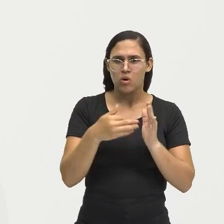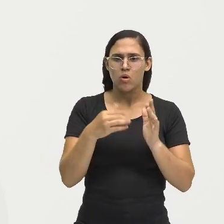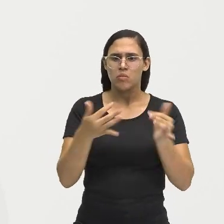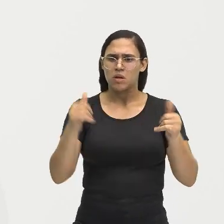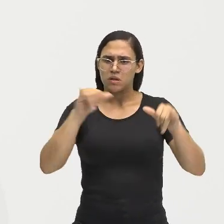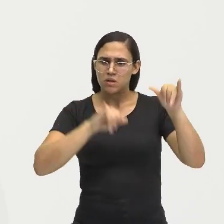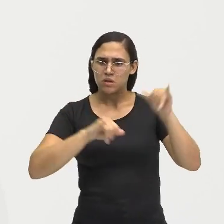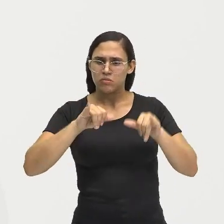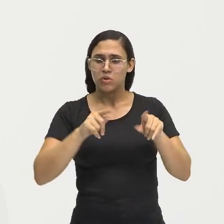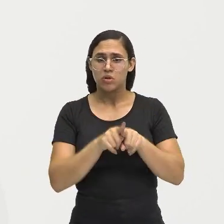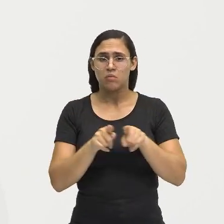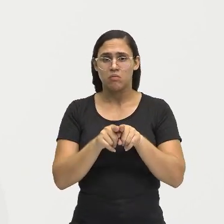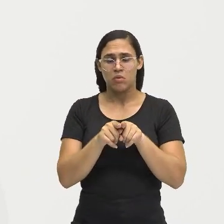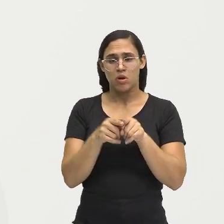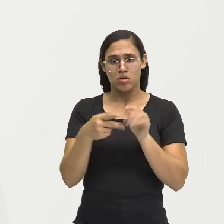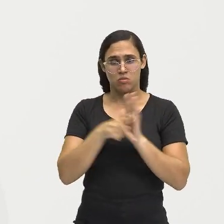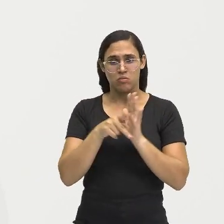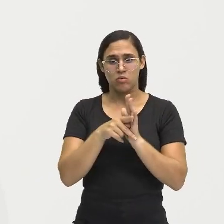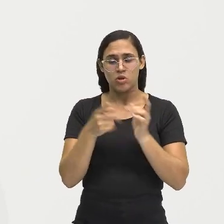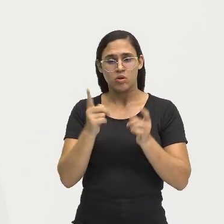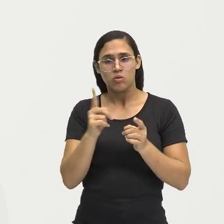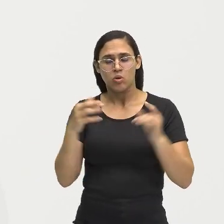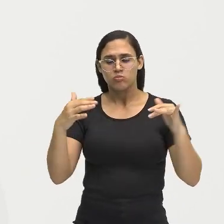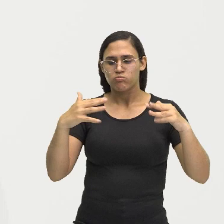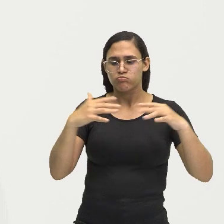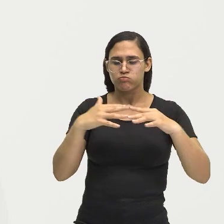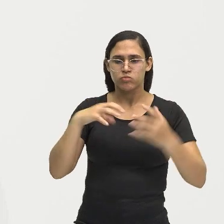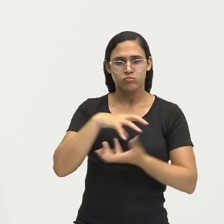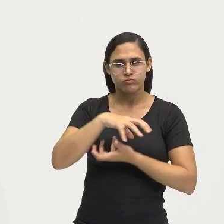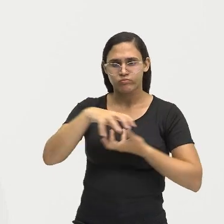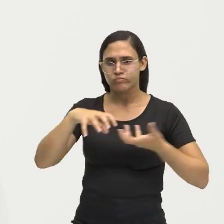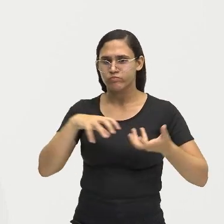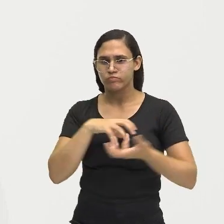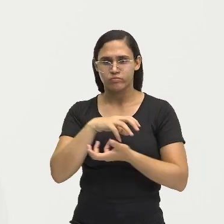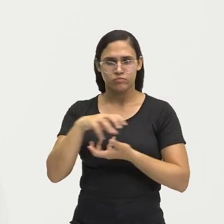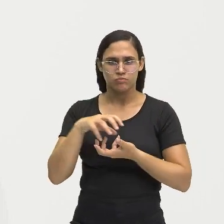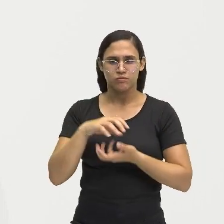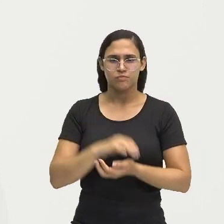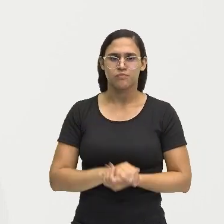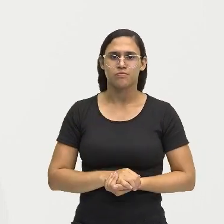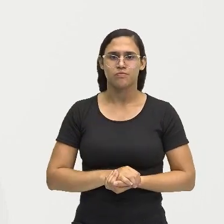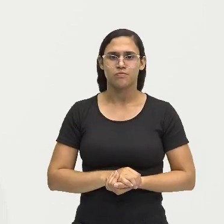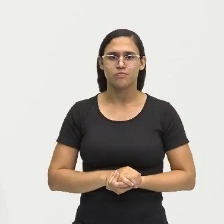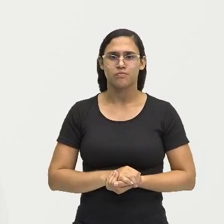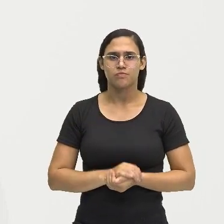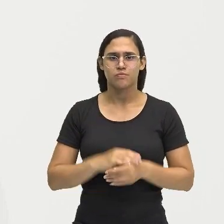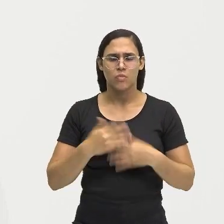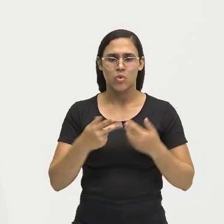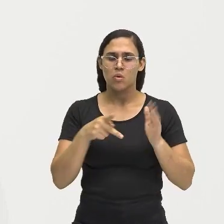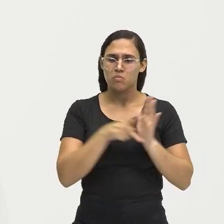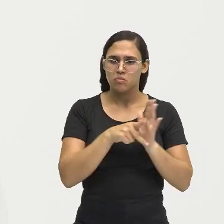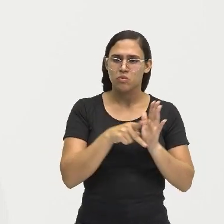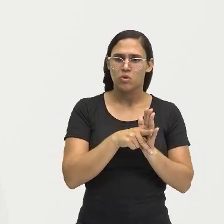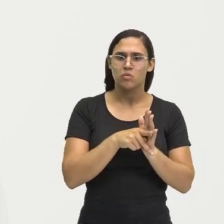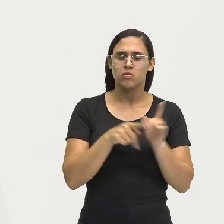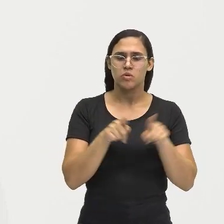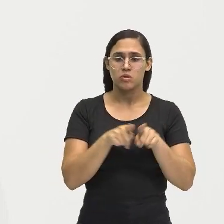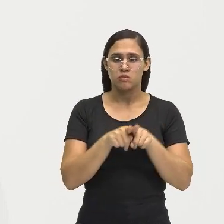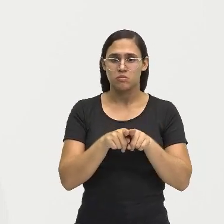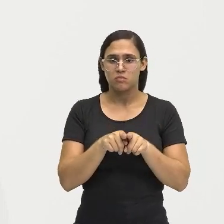no Rio Negro também, tá? Então, essas águas elas não se misturam, tá? Então, faz parte aí